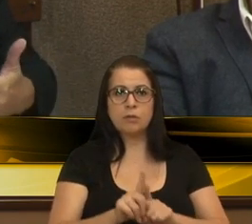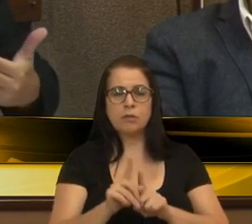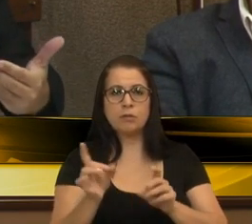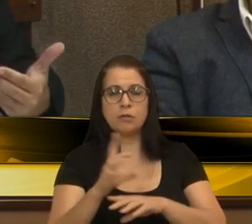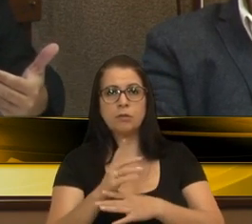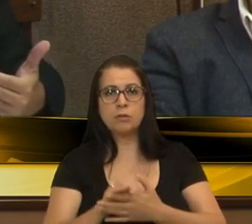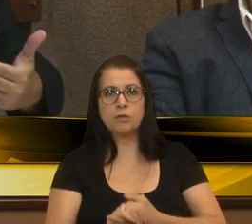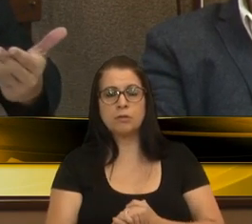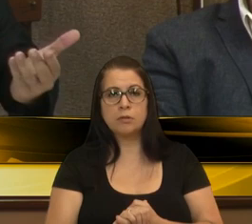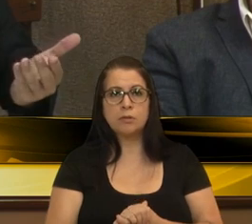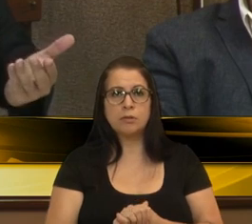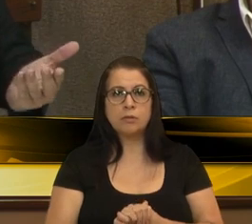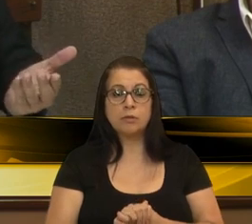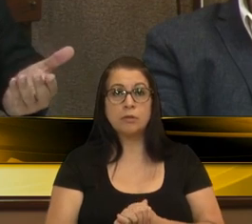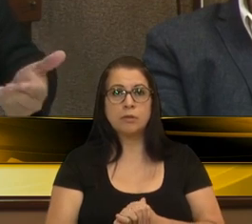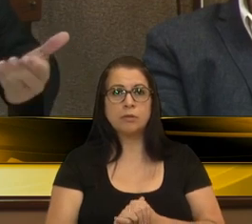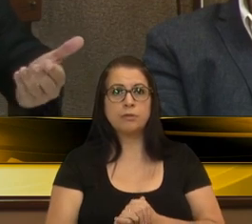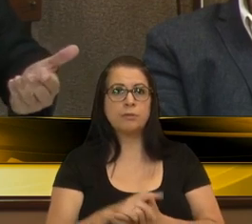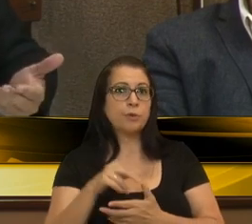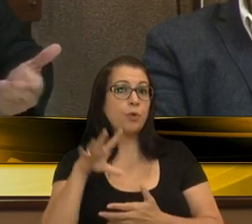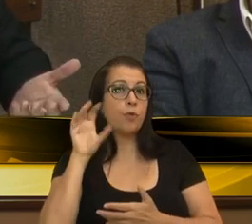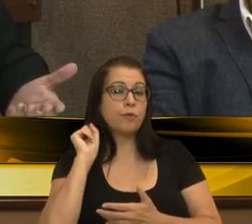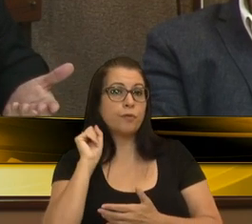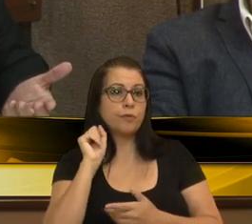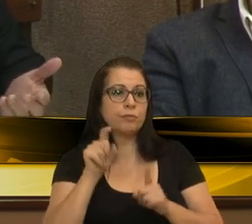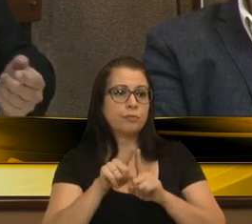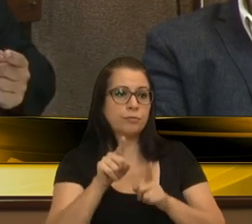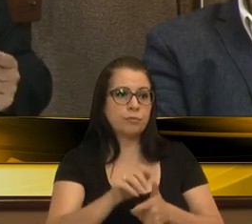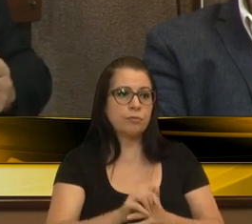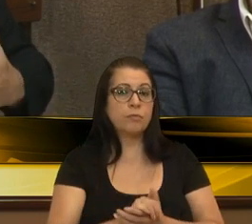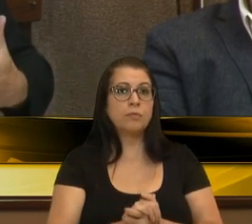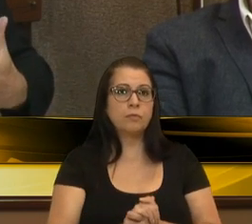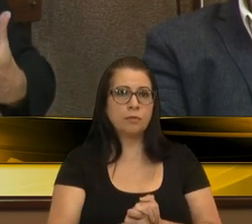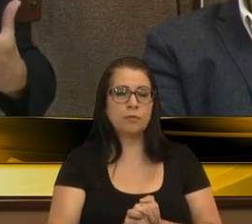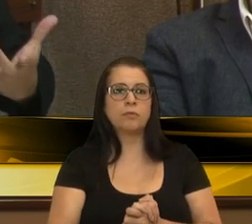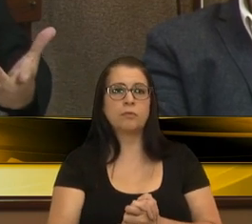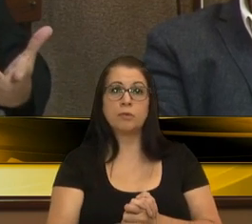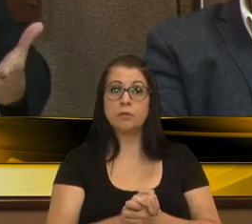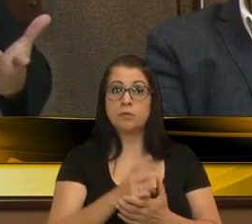Então, o que cabe é simplesmente ouvir, pontuar e aceitar. Então,